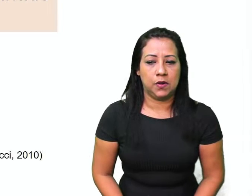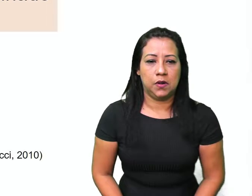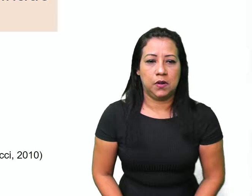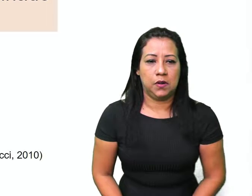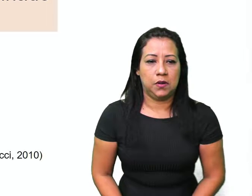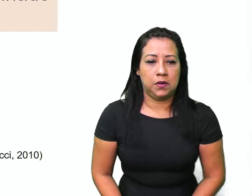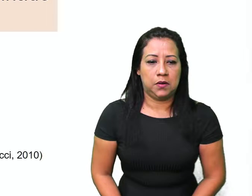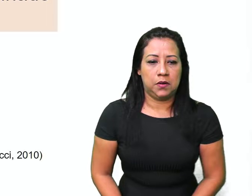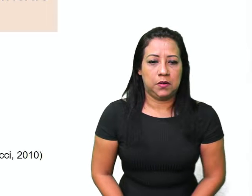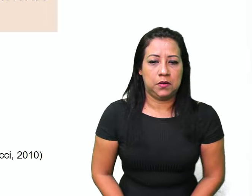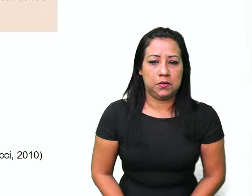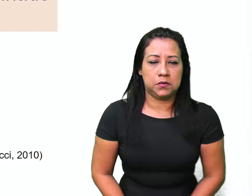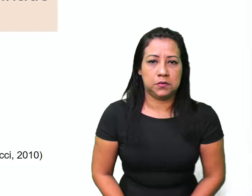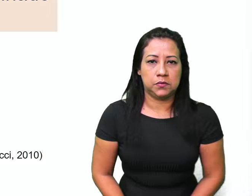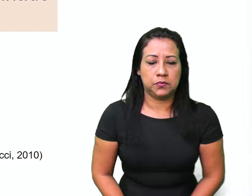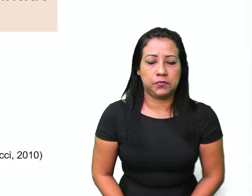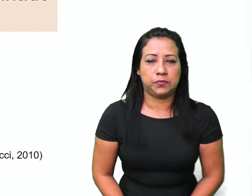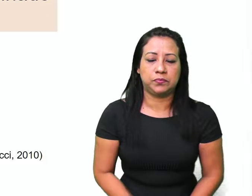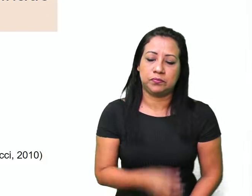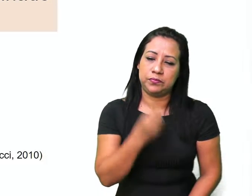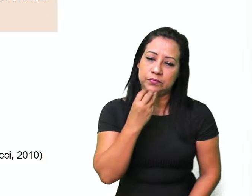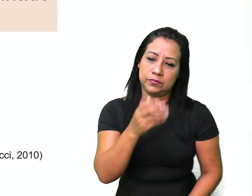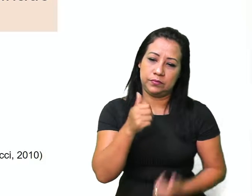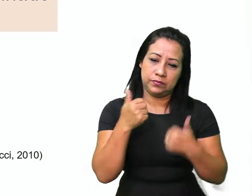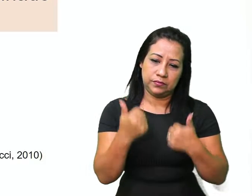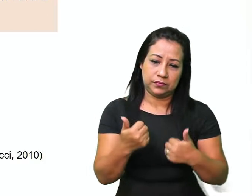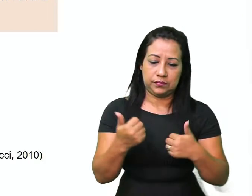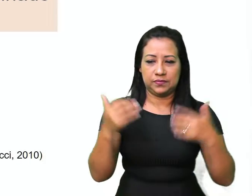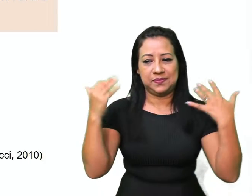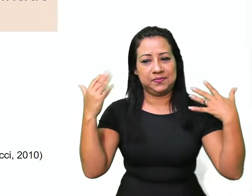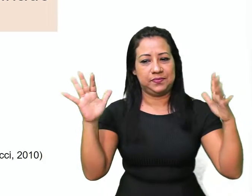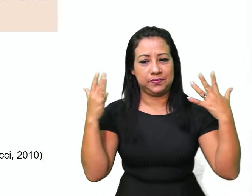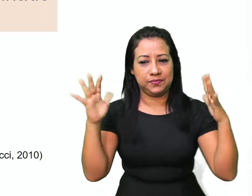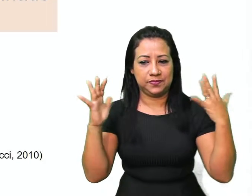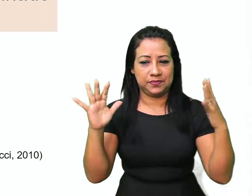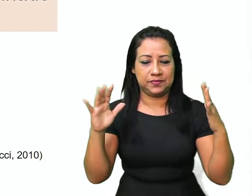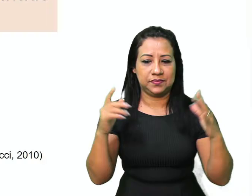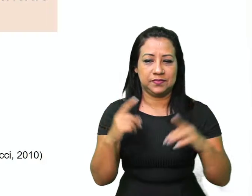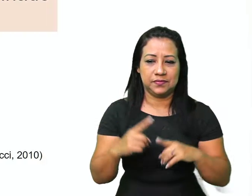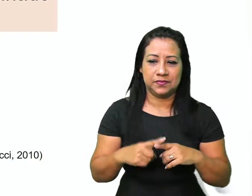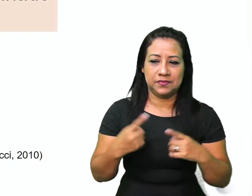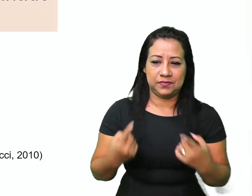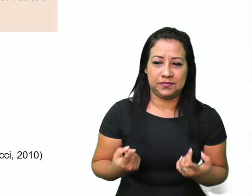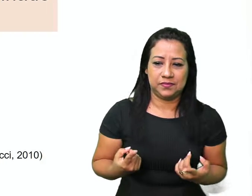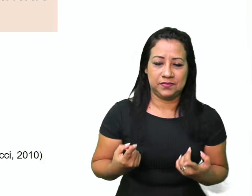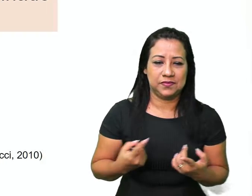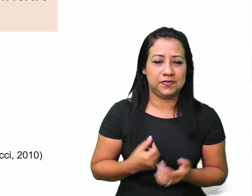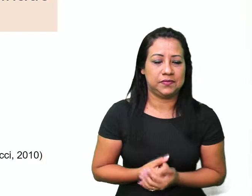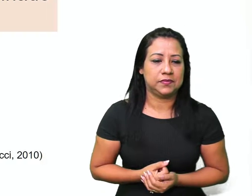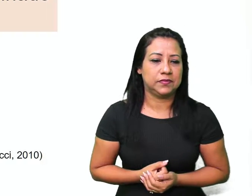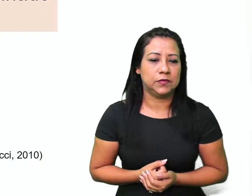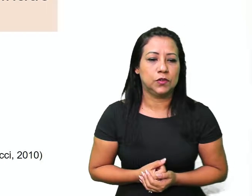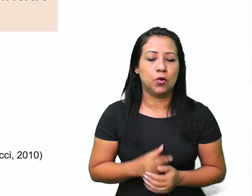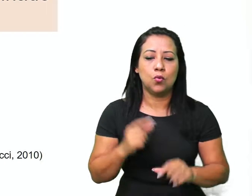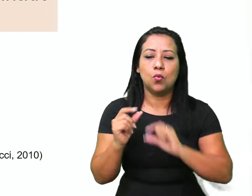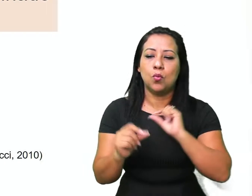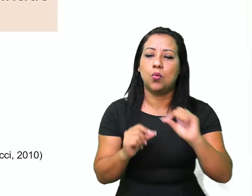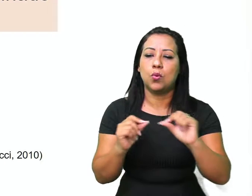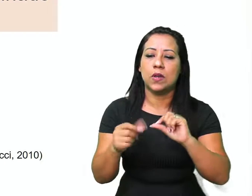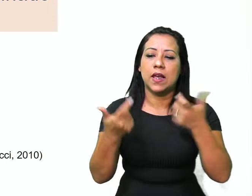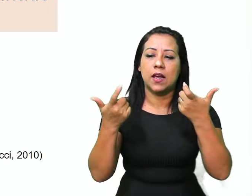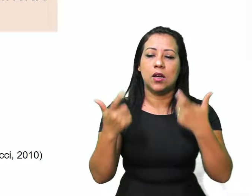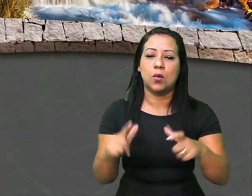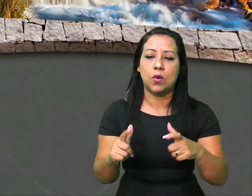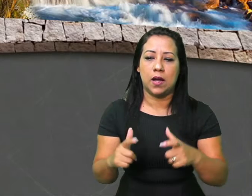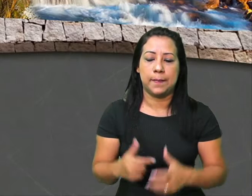Ótimo, parabéns. Você é demais, tá? A grande diferença é feita por causa de vocês. Viu lá o que é lugar? É onde